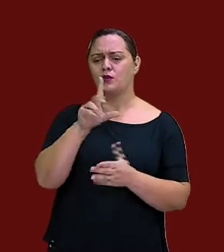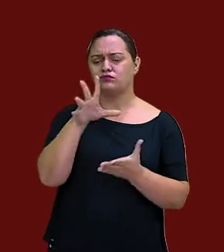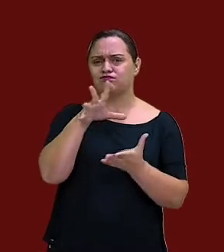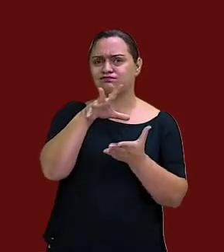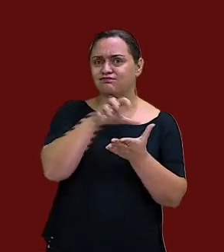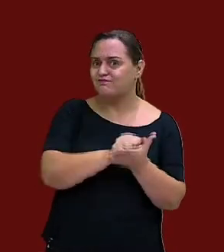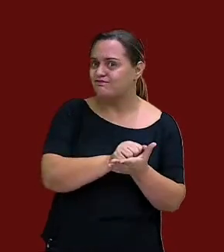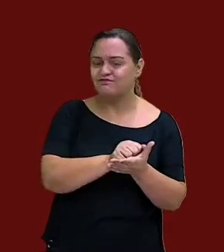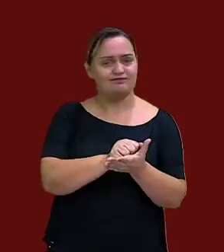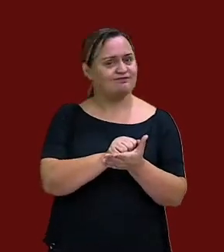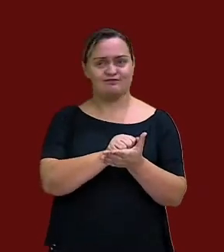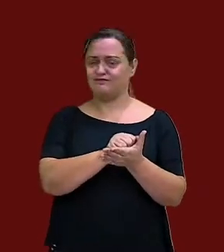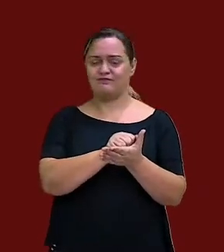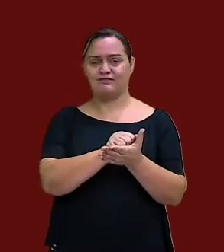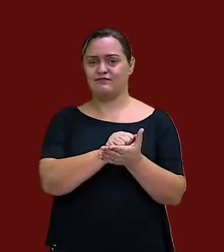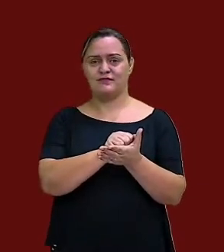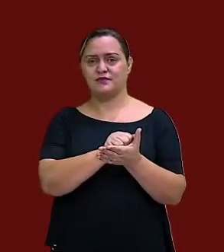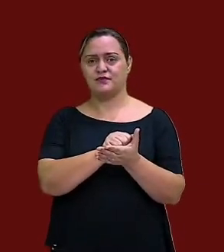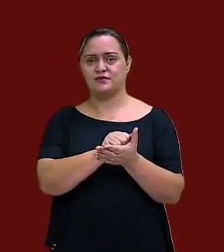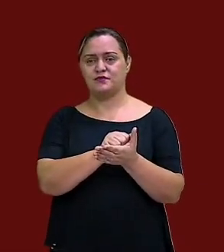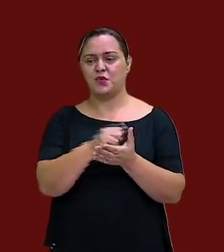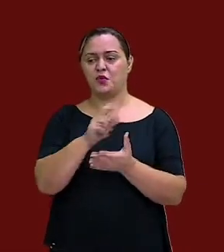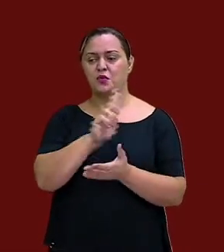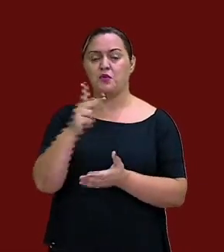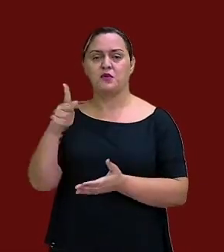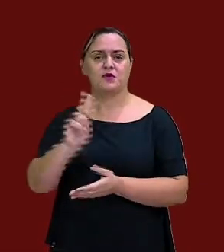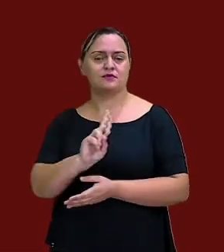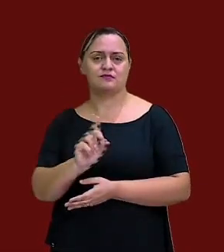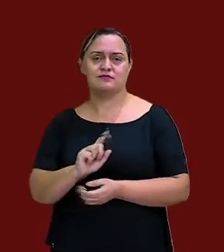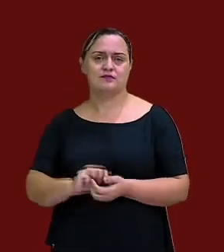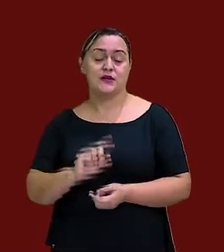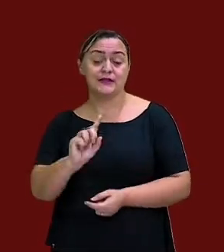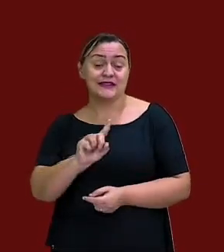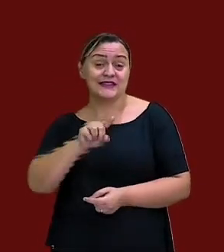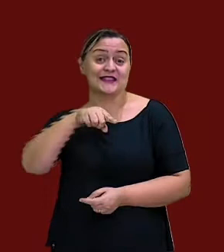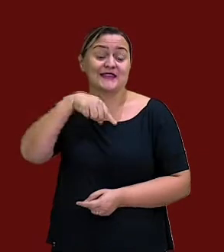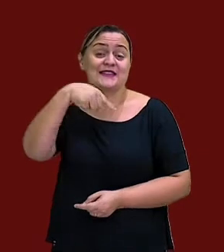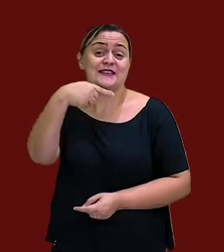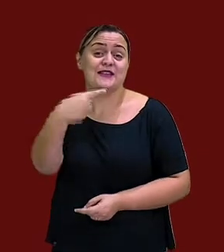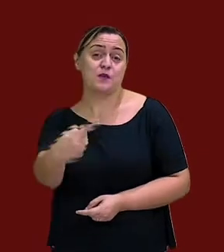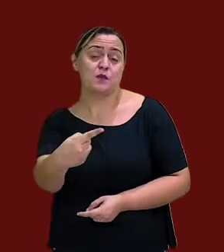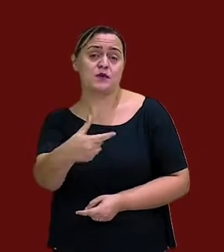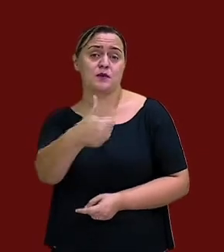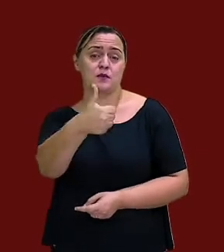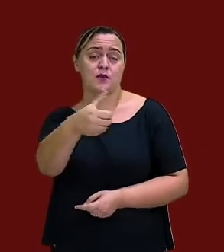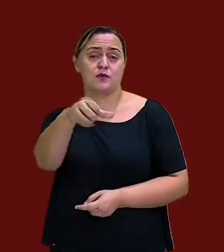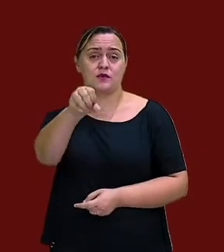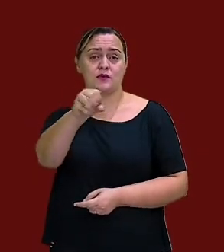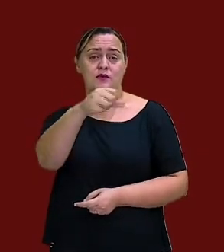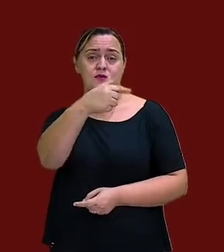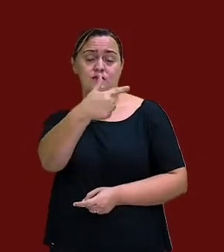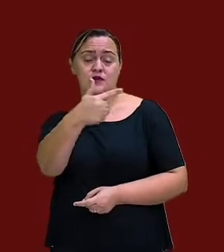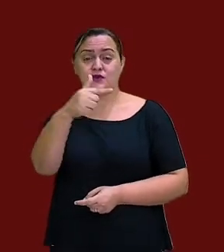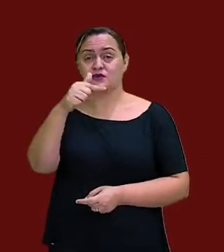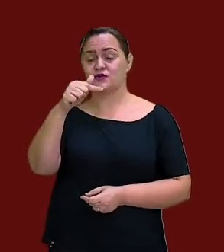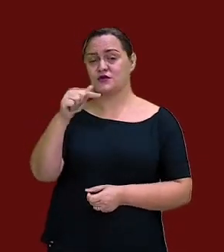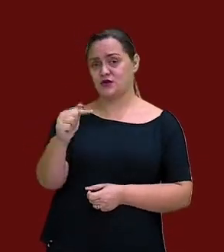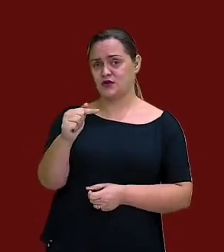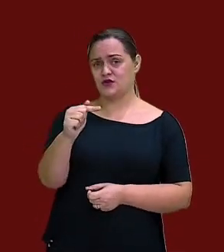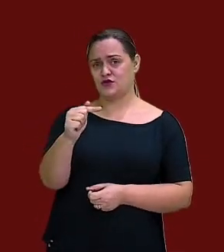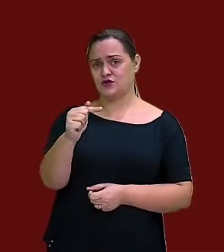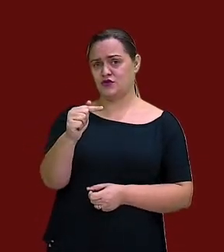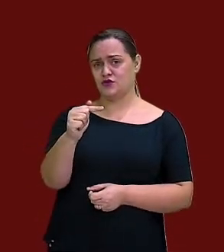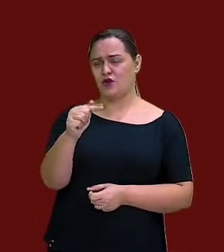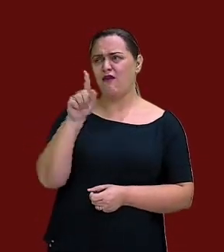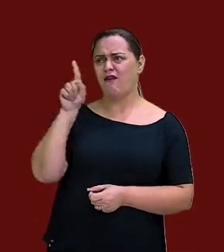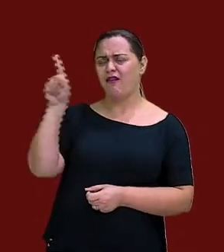patenteada por Fleming. Poucos anos depois, em 1927, era lançado nos